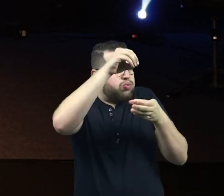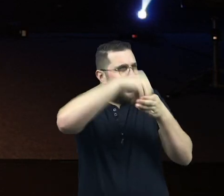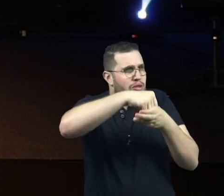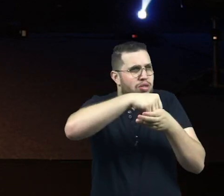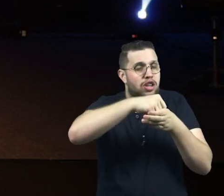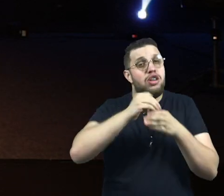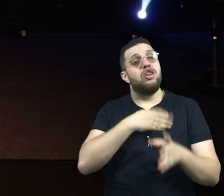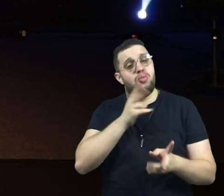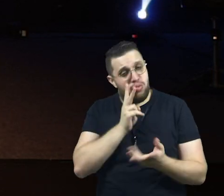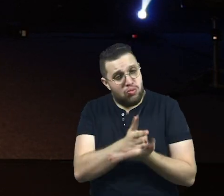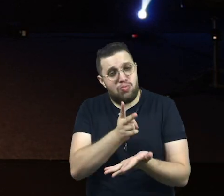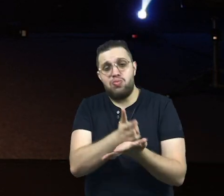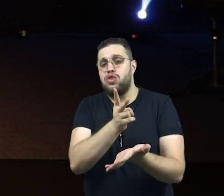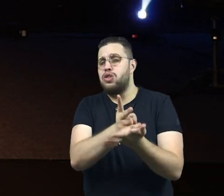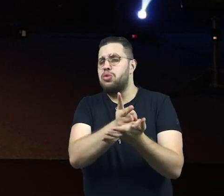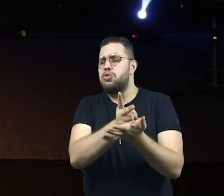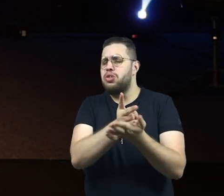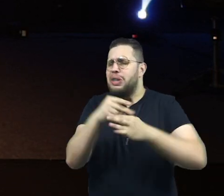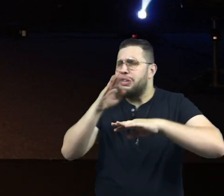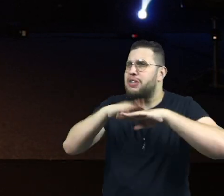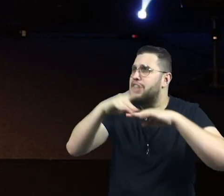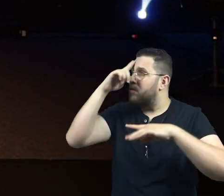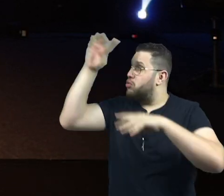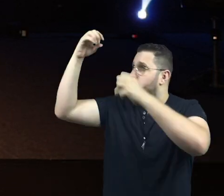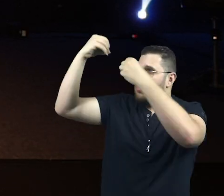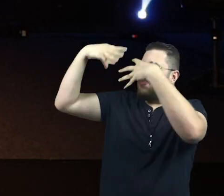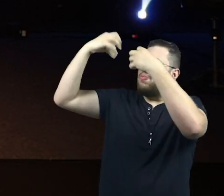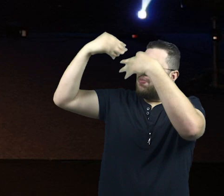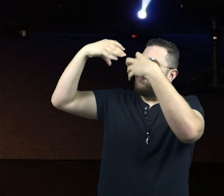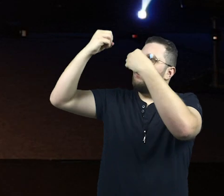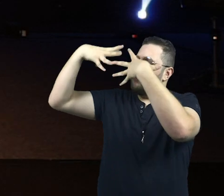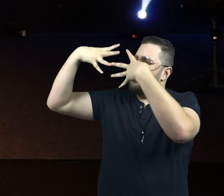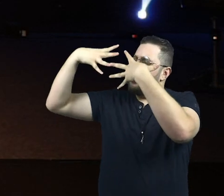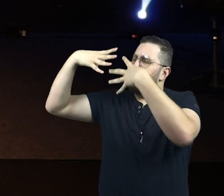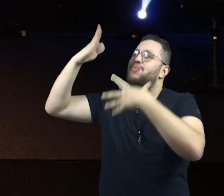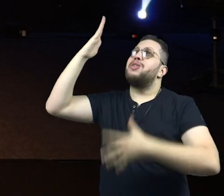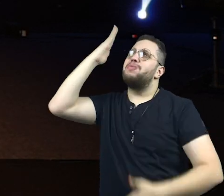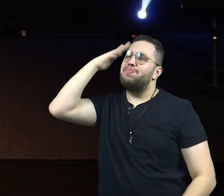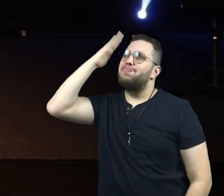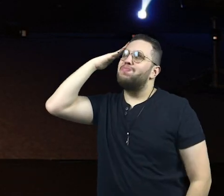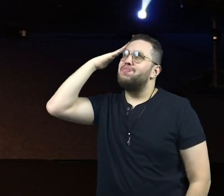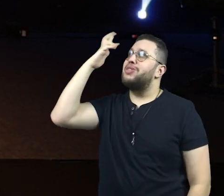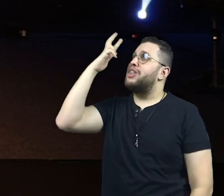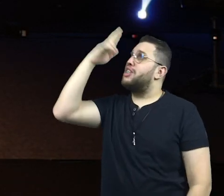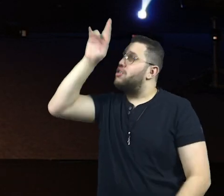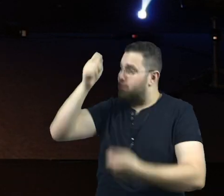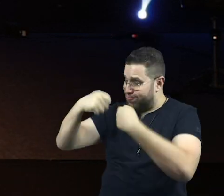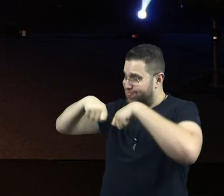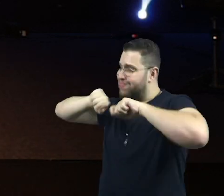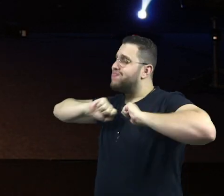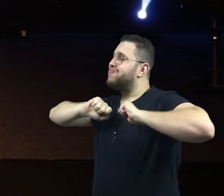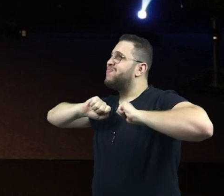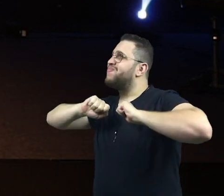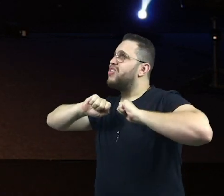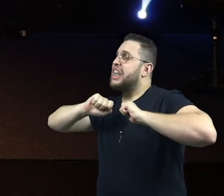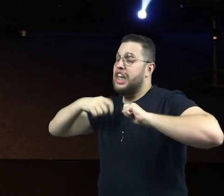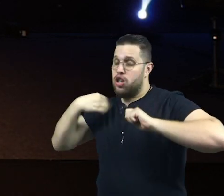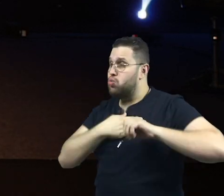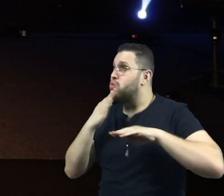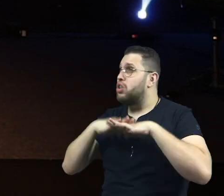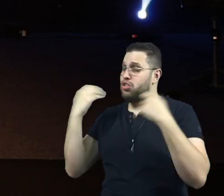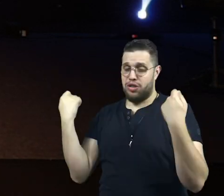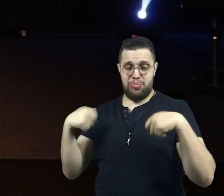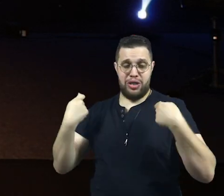continuar colocando em prática os princípios que o Senhor tem nos ensinado. Nós sabemos, Ele é o provedor. Todo sustento vem